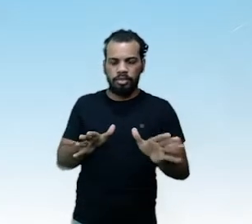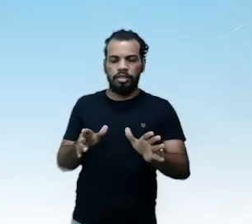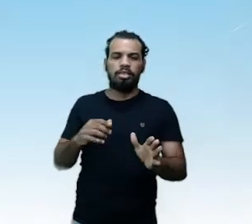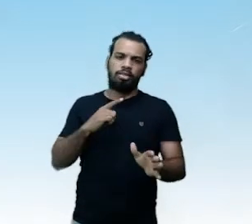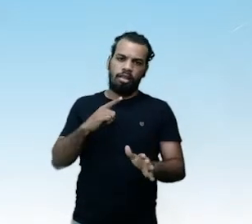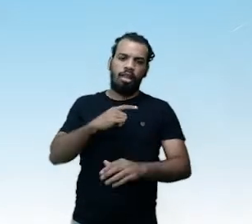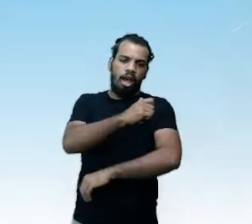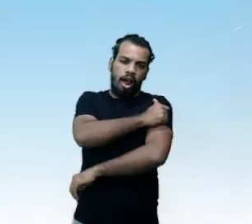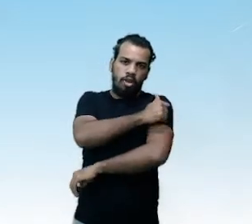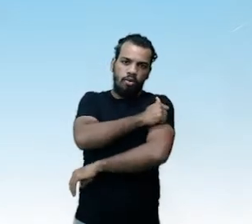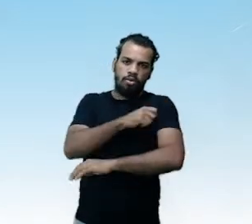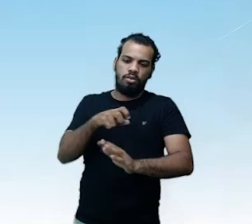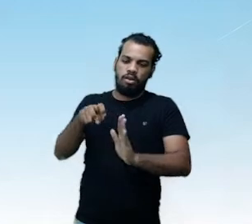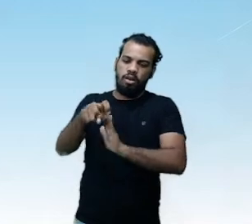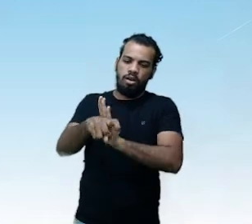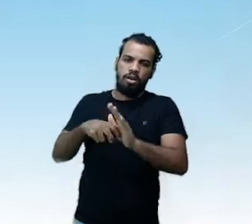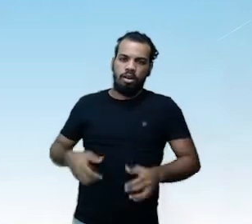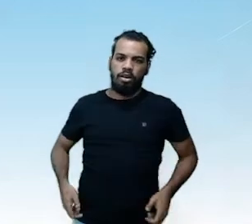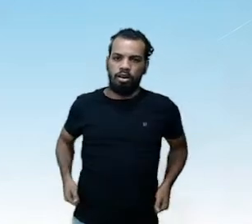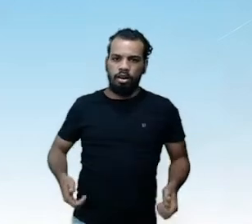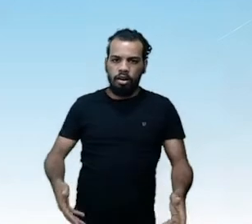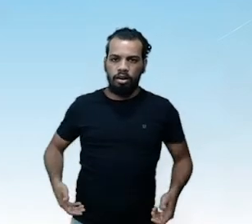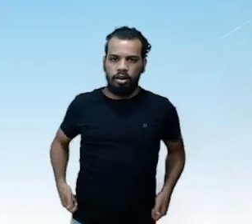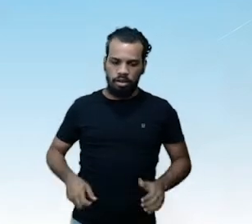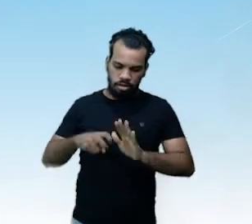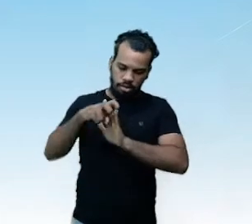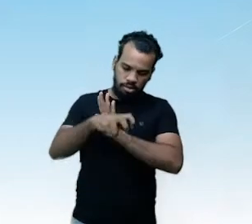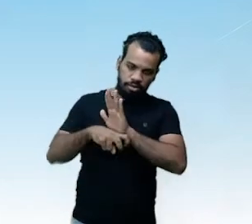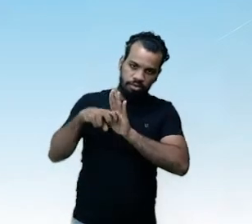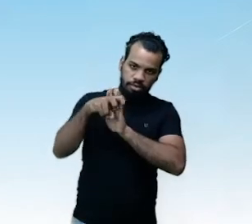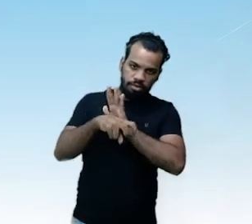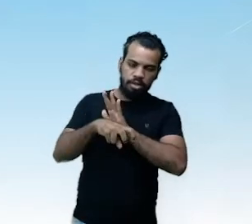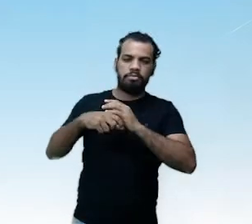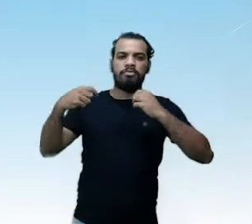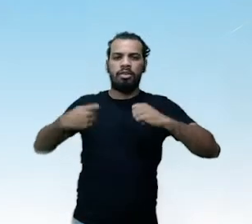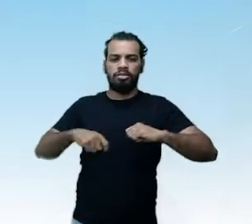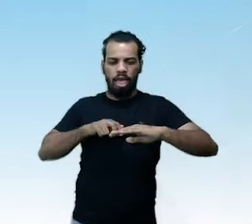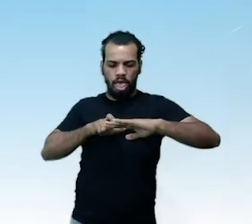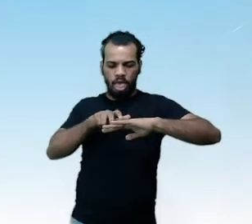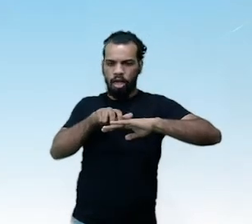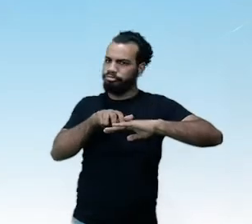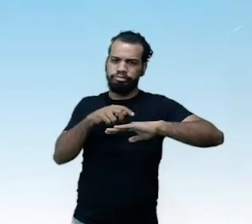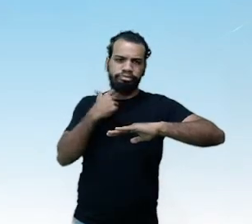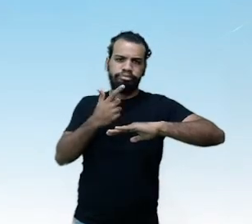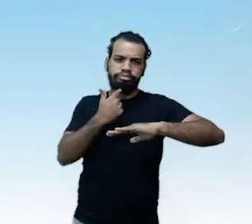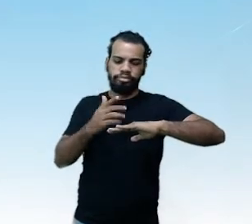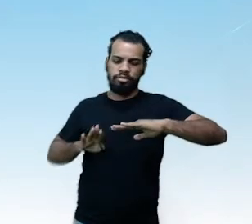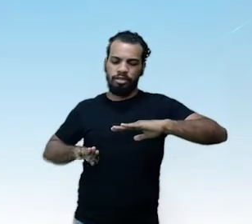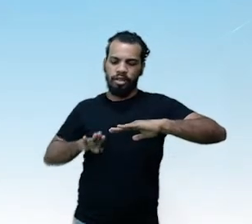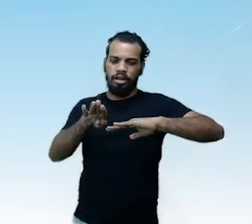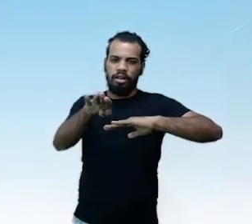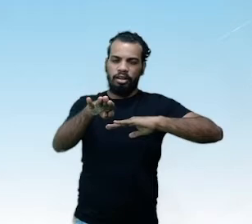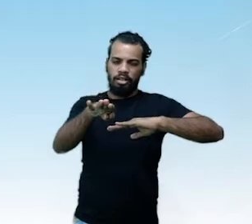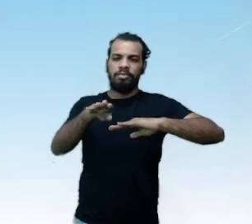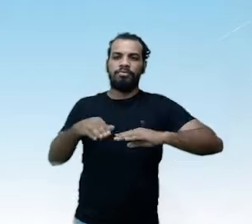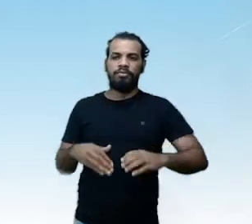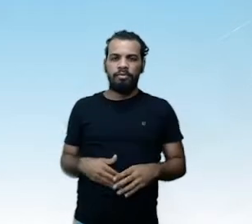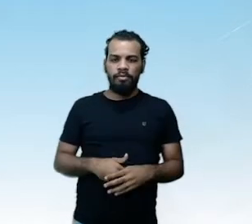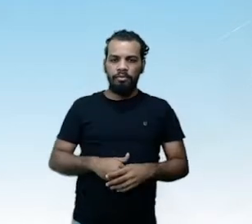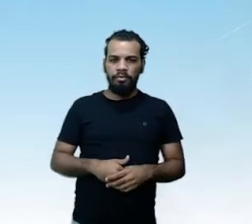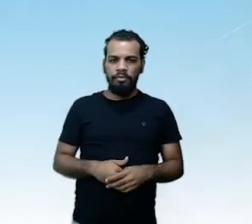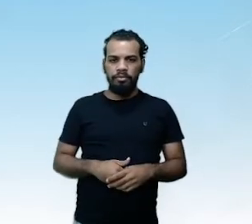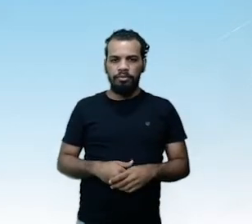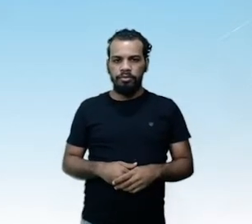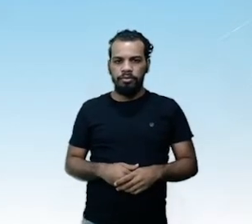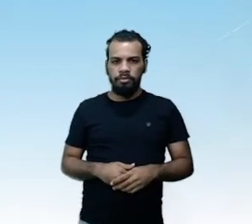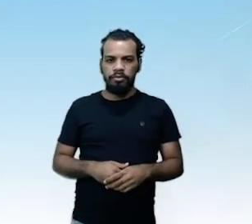cadeirantes, eles precisam desse plano inclinado, que tem ali, no caso, a rampa, esse acesso aí, para